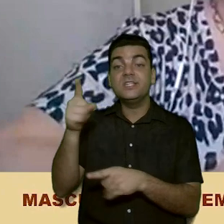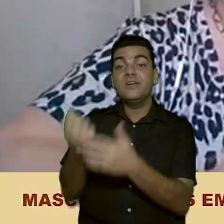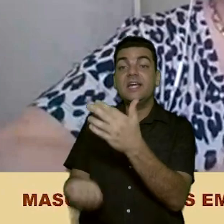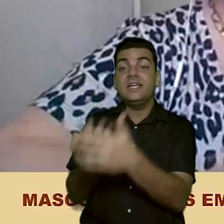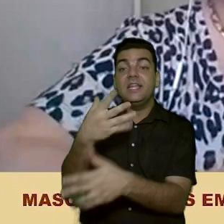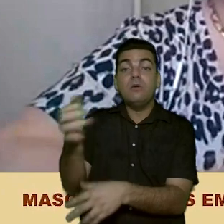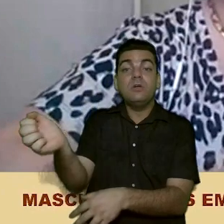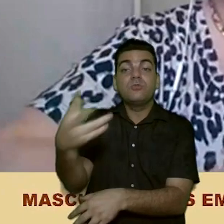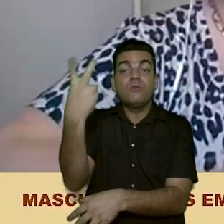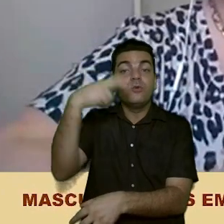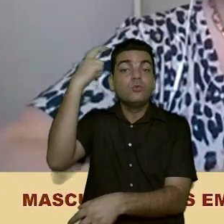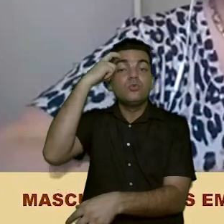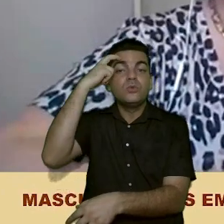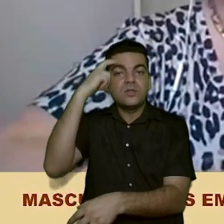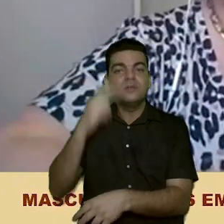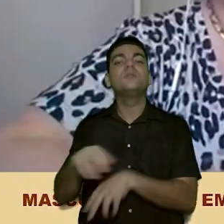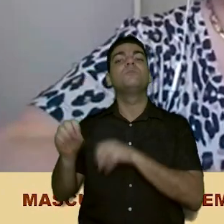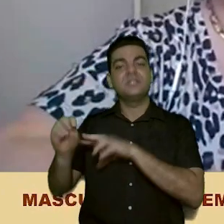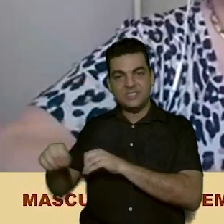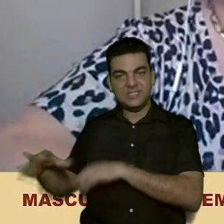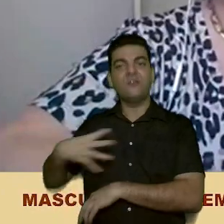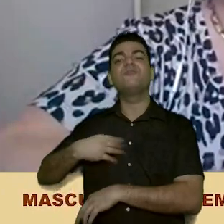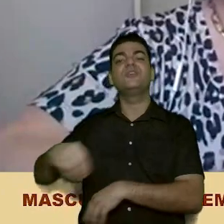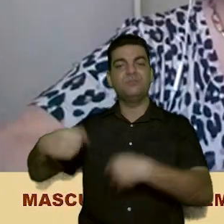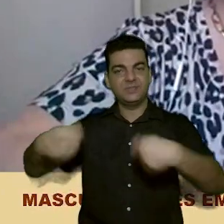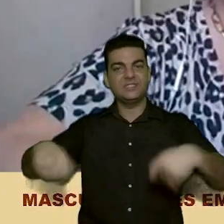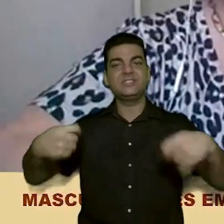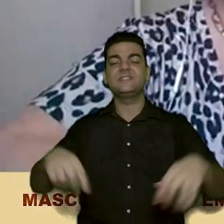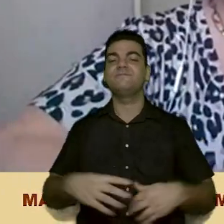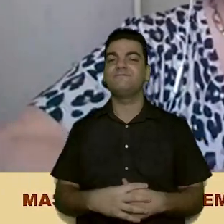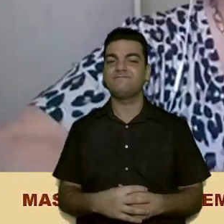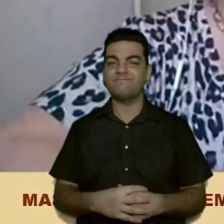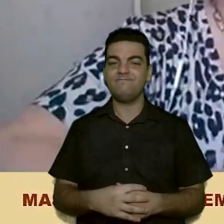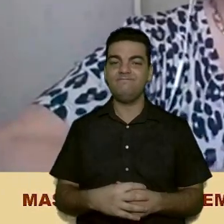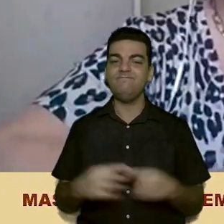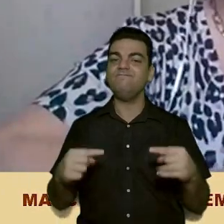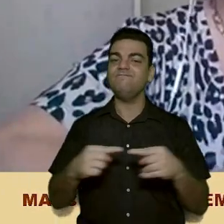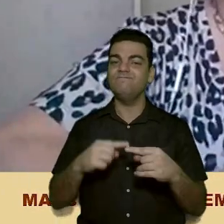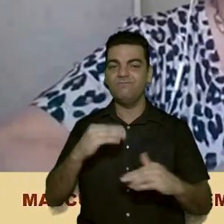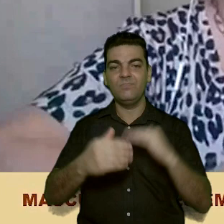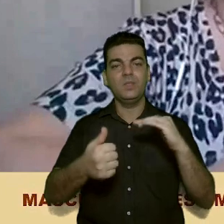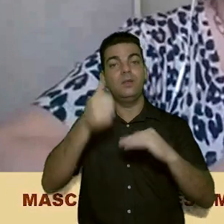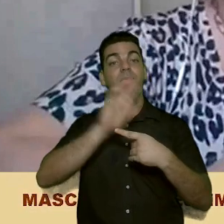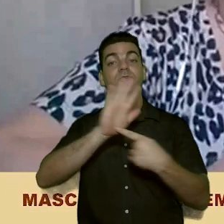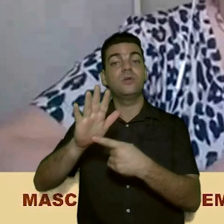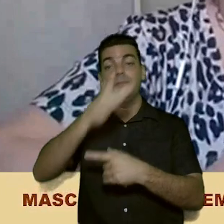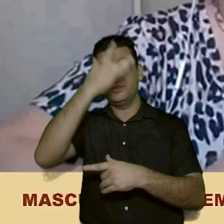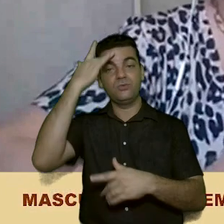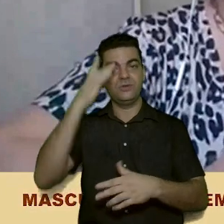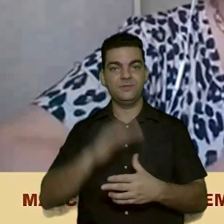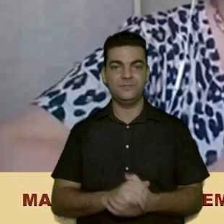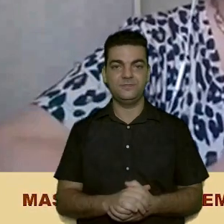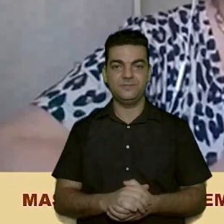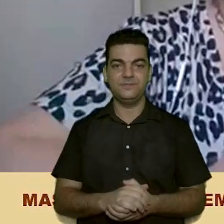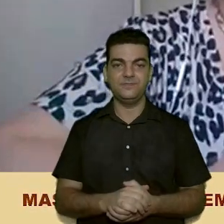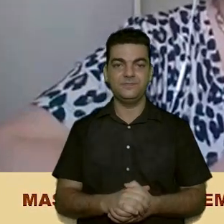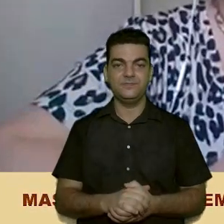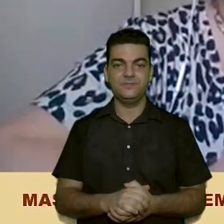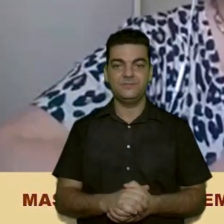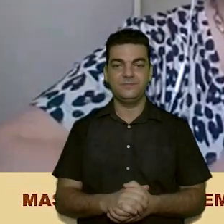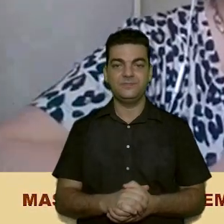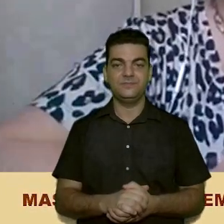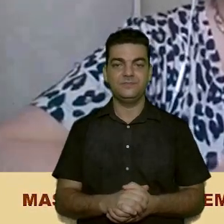nós somos os agentes de criação de uma nova cultura que vai estar aí ajudando, colaborando para a